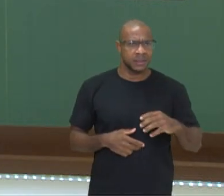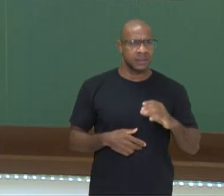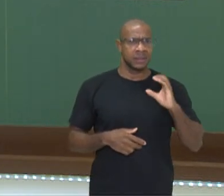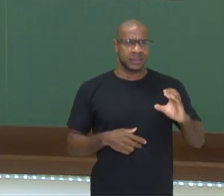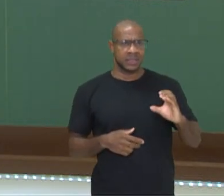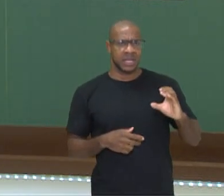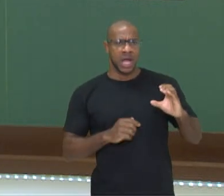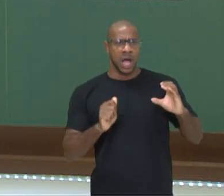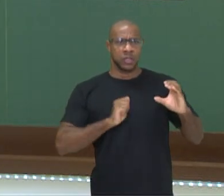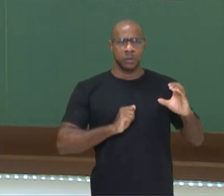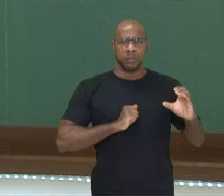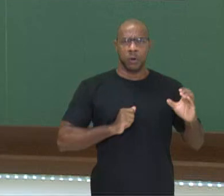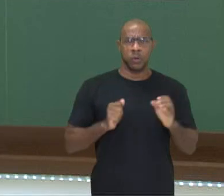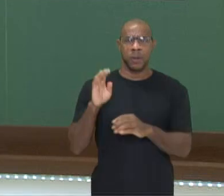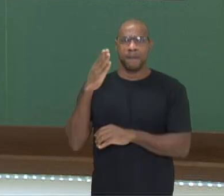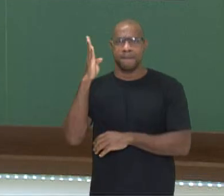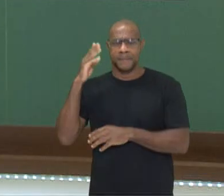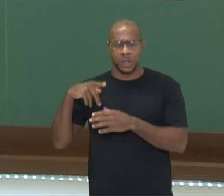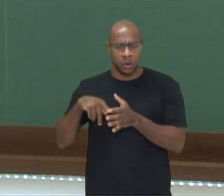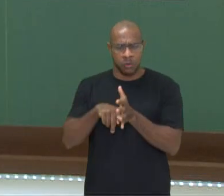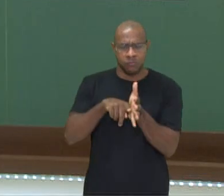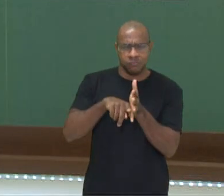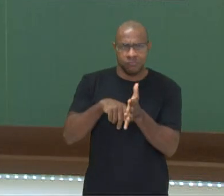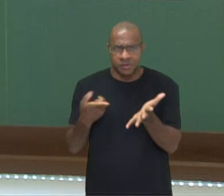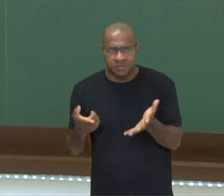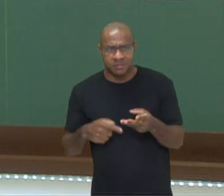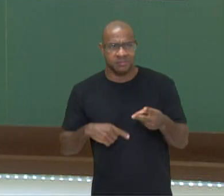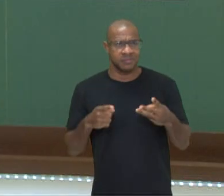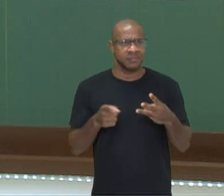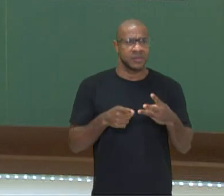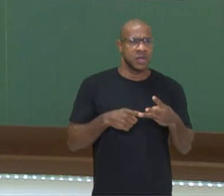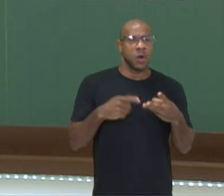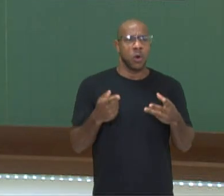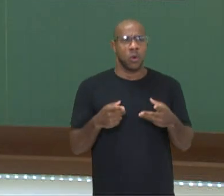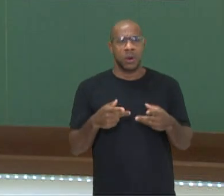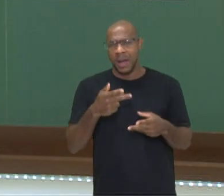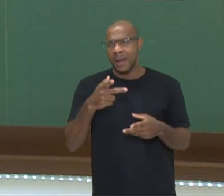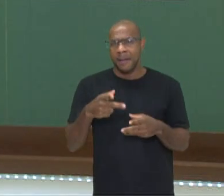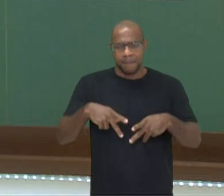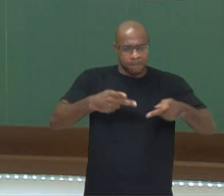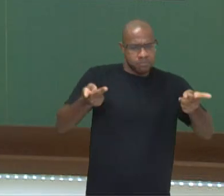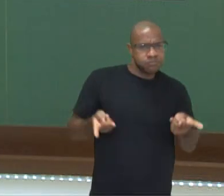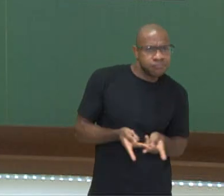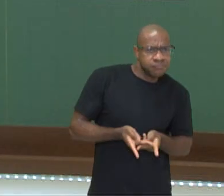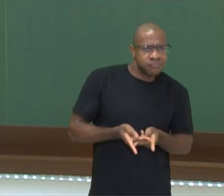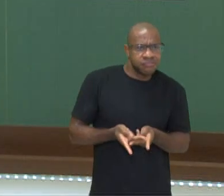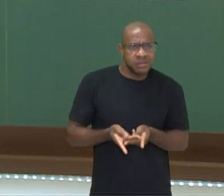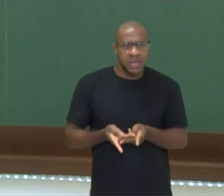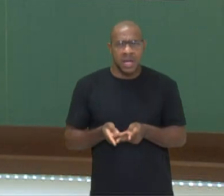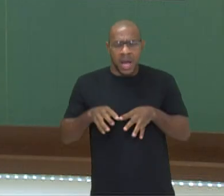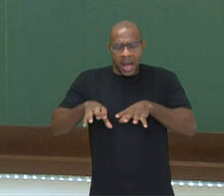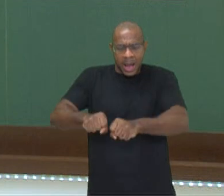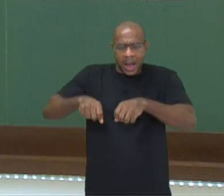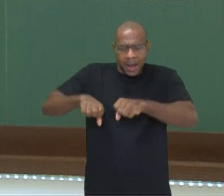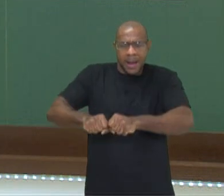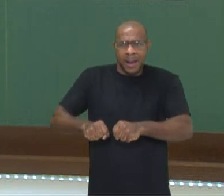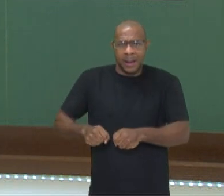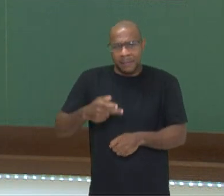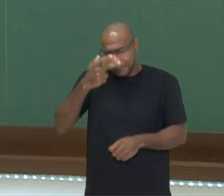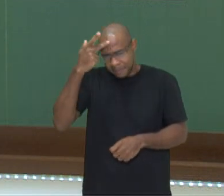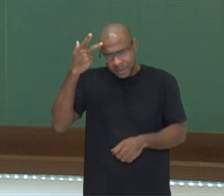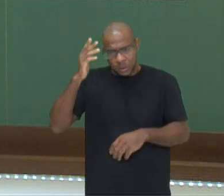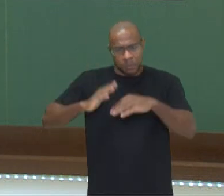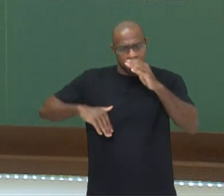Antropólogos e biólogos da letra C? Ou na letra D, pizzaiolos e padeiros? Ai, professora, eu fiquei